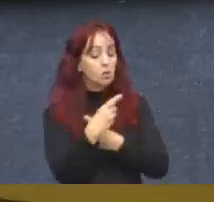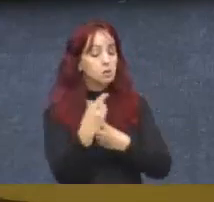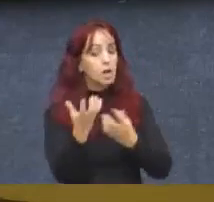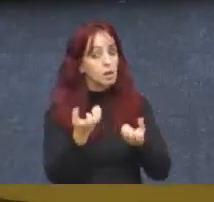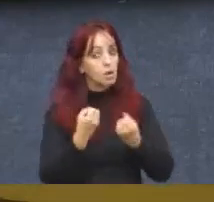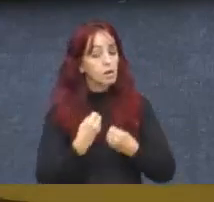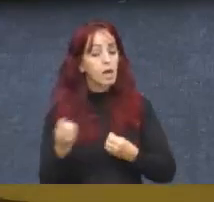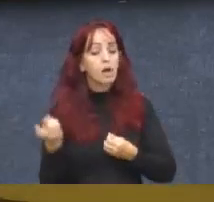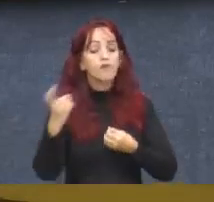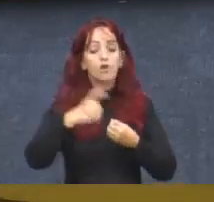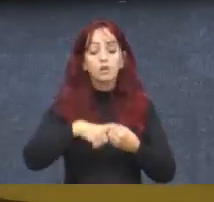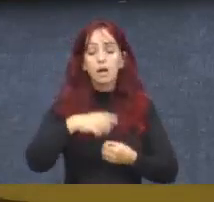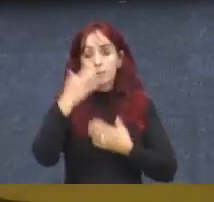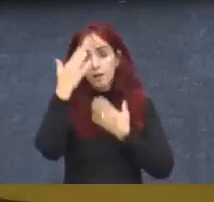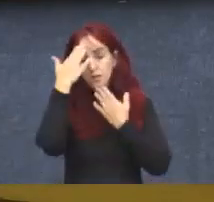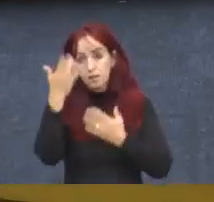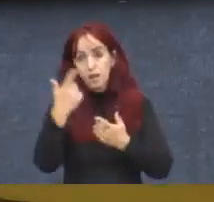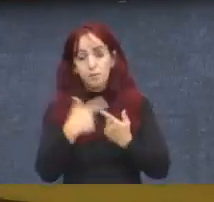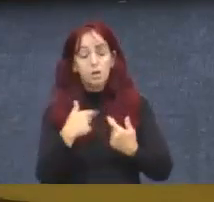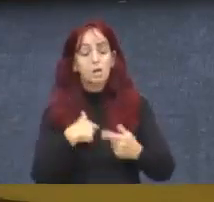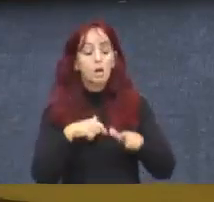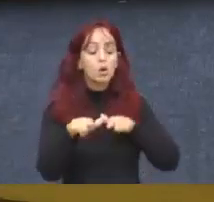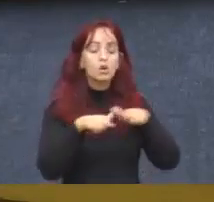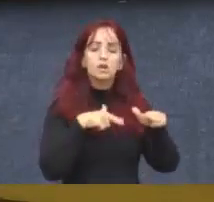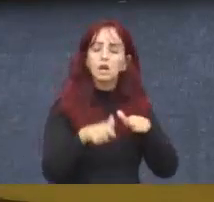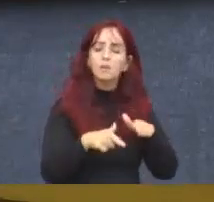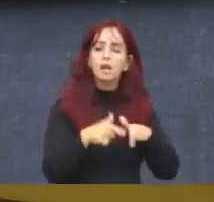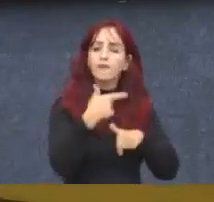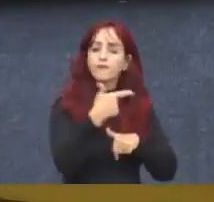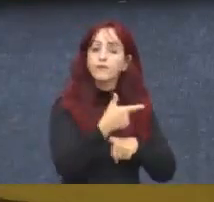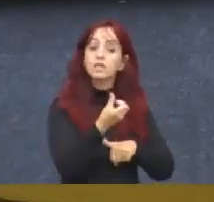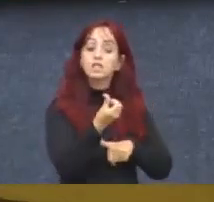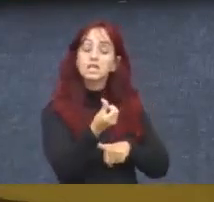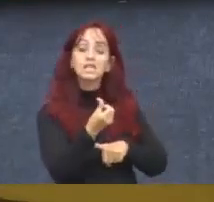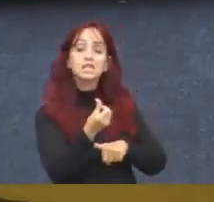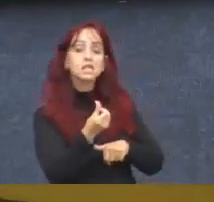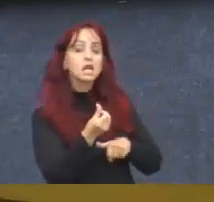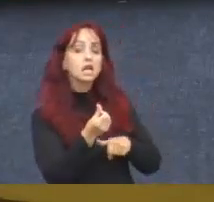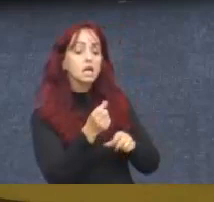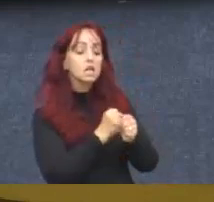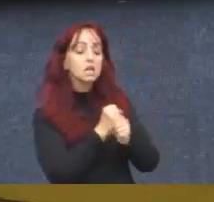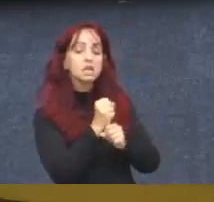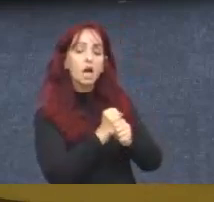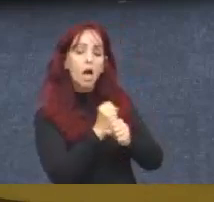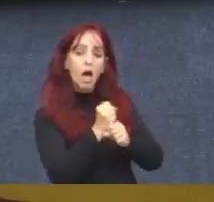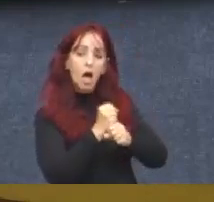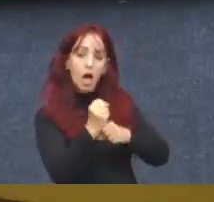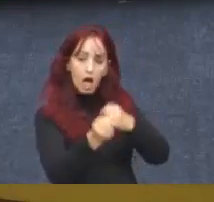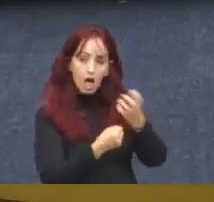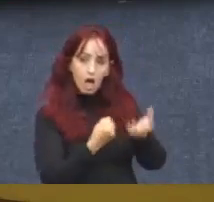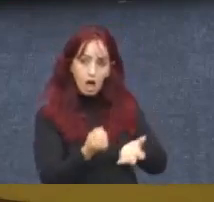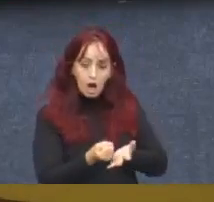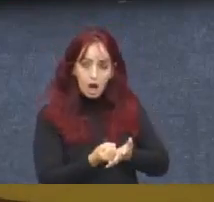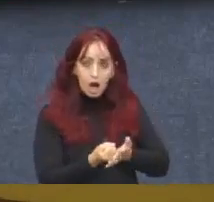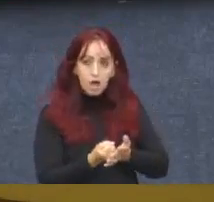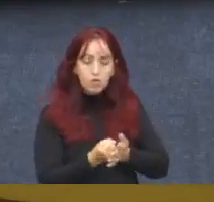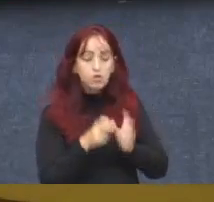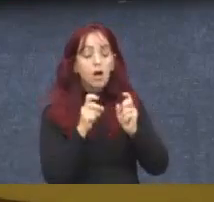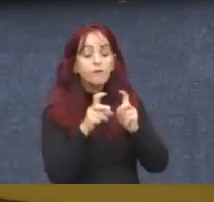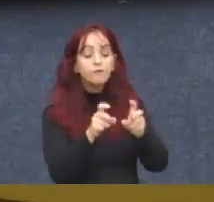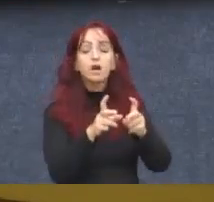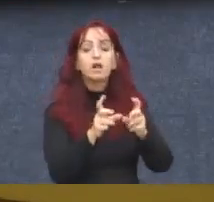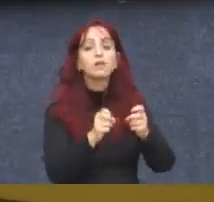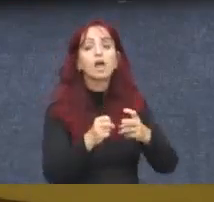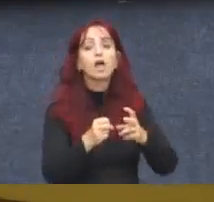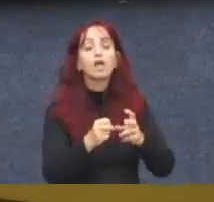trabalhei 26 anos no Sacolão. Então, por exemplo, Cleito, chega lá um carregamento de tomate. E aí, de